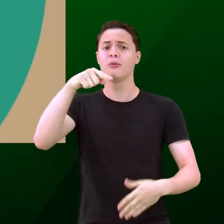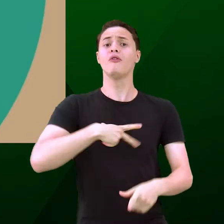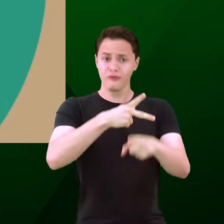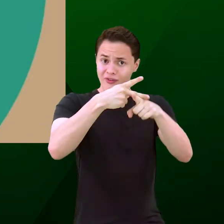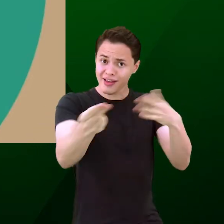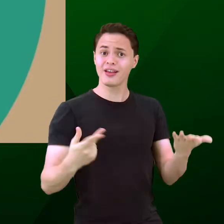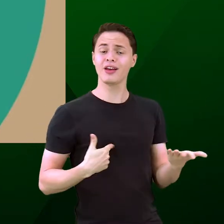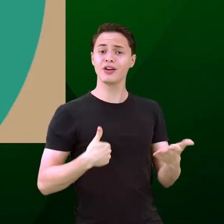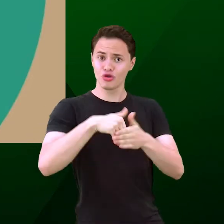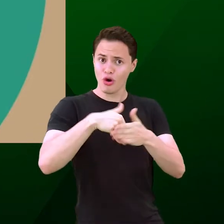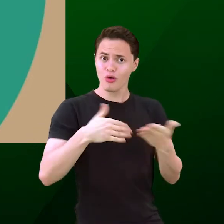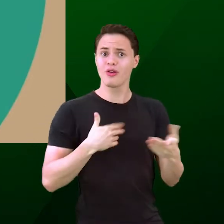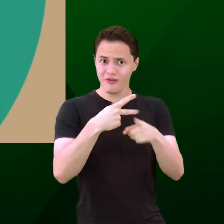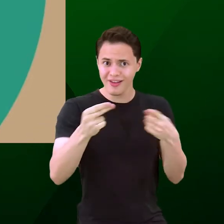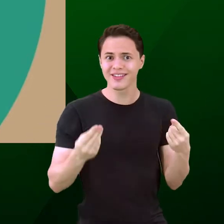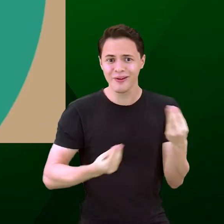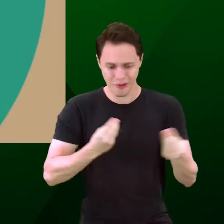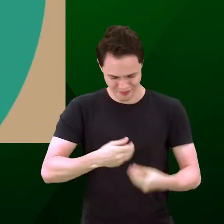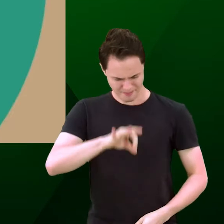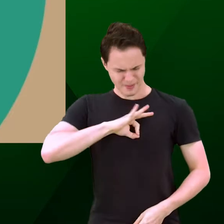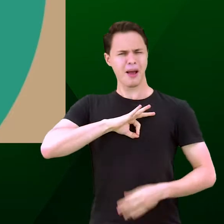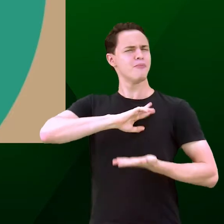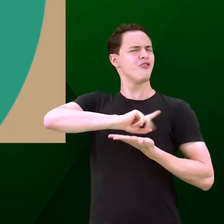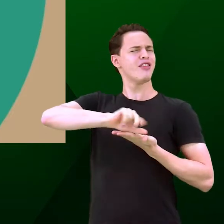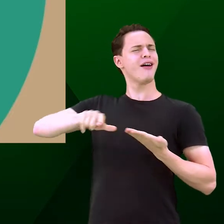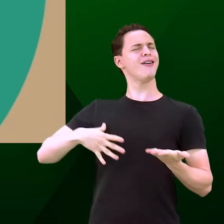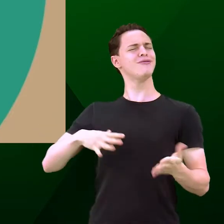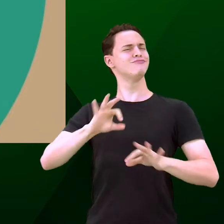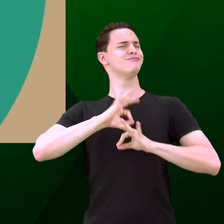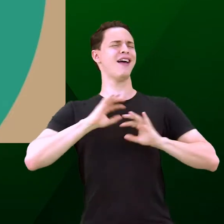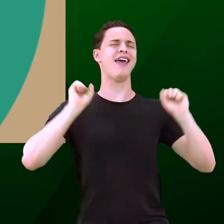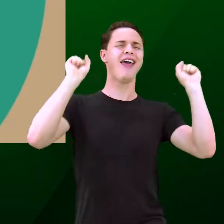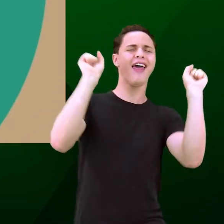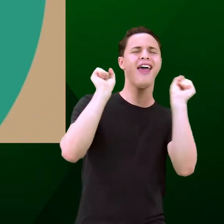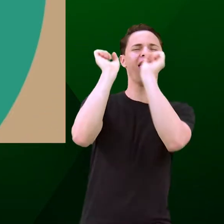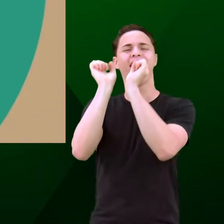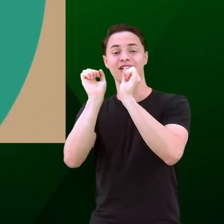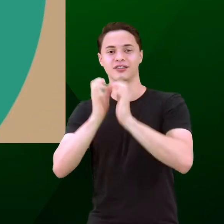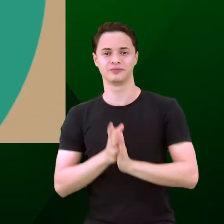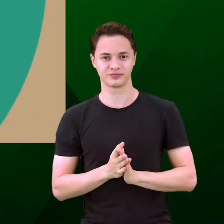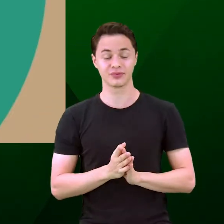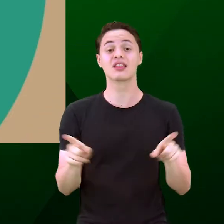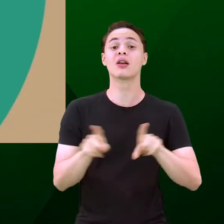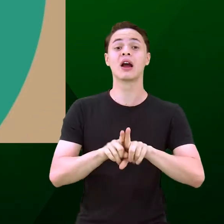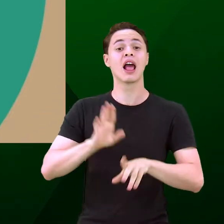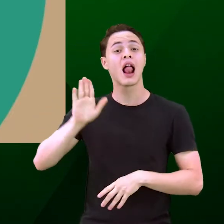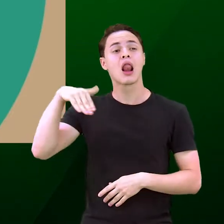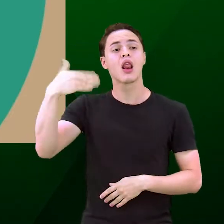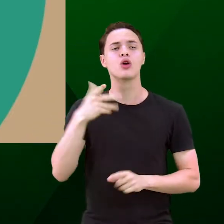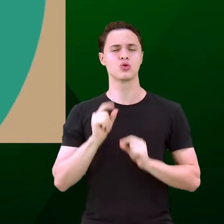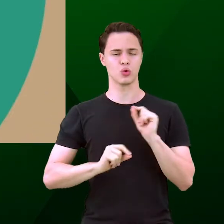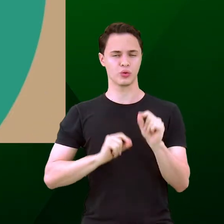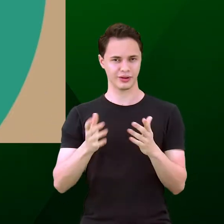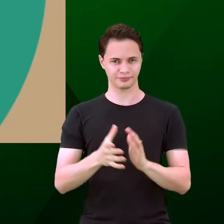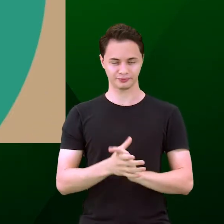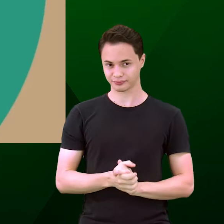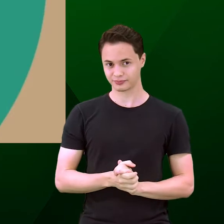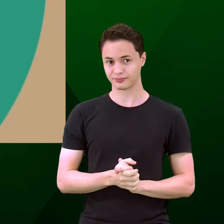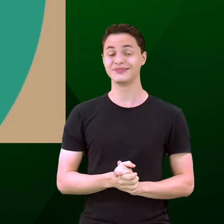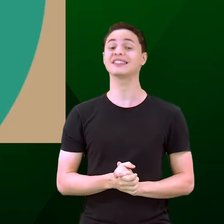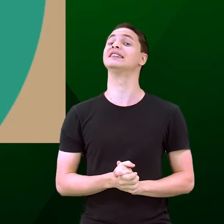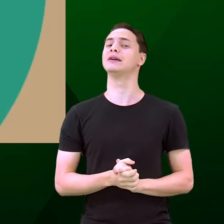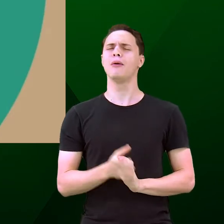Eduardo comentou, né, ela é desde da minha graduação. Né? Comecei a trabalhar muito cedo com corrida